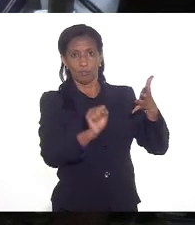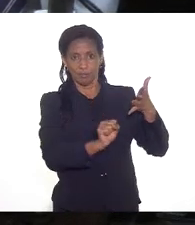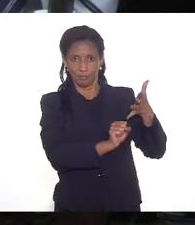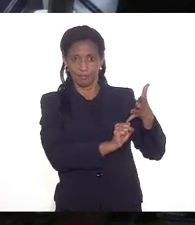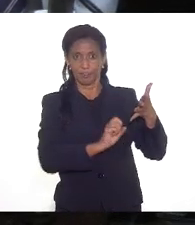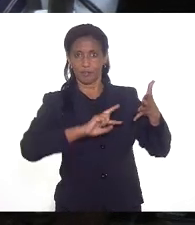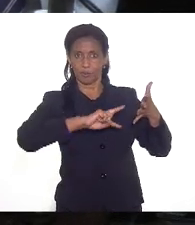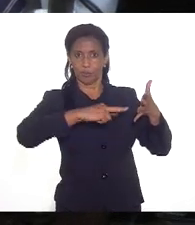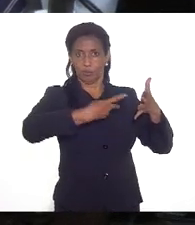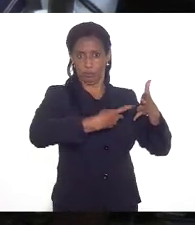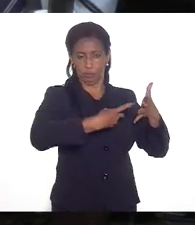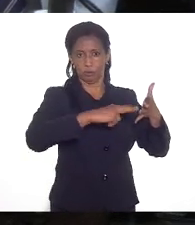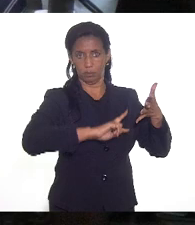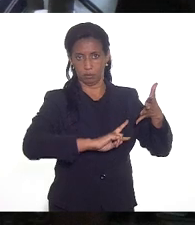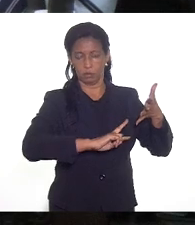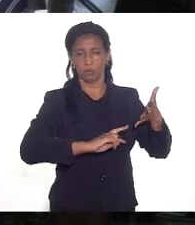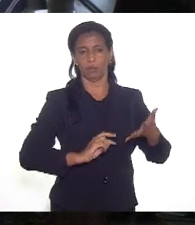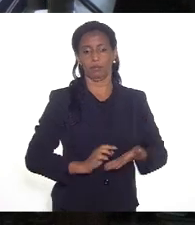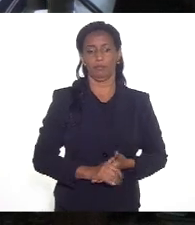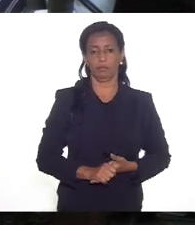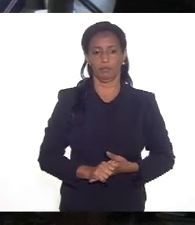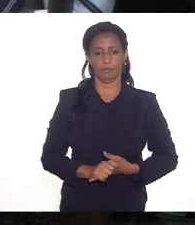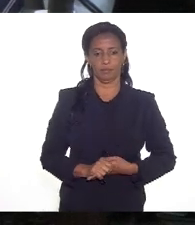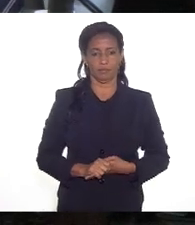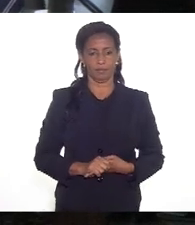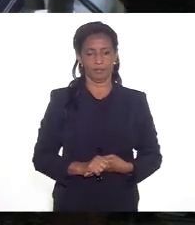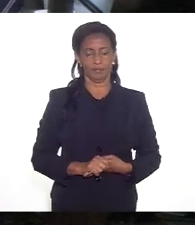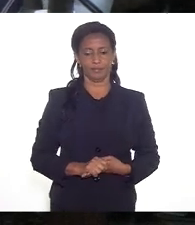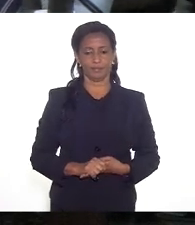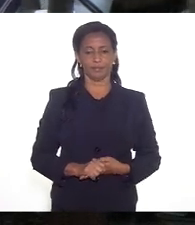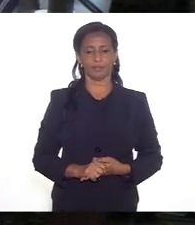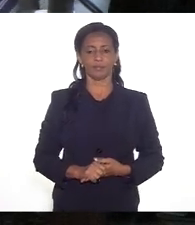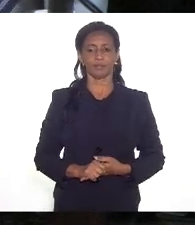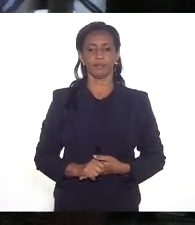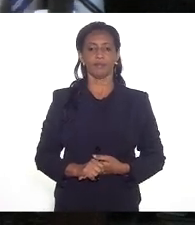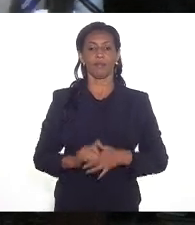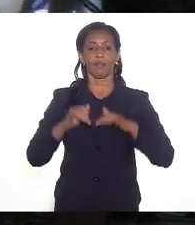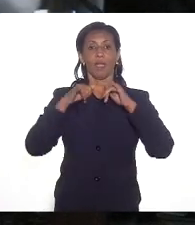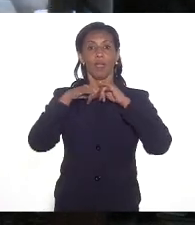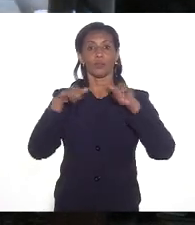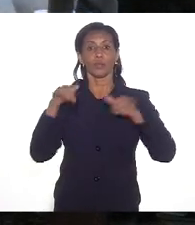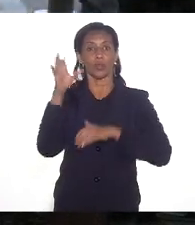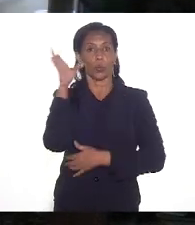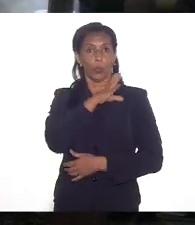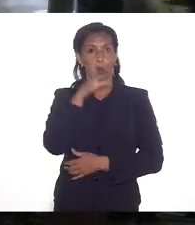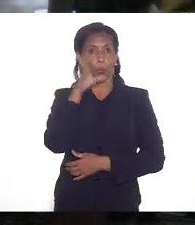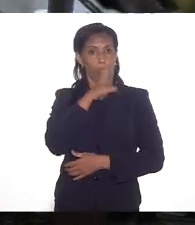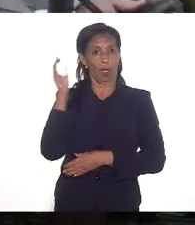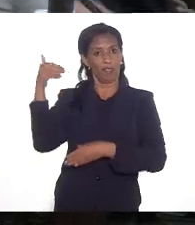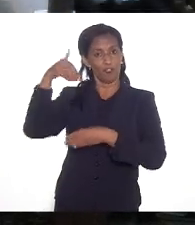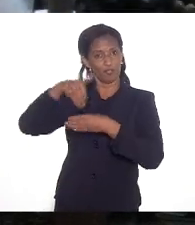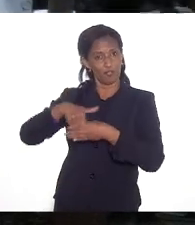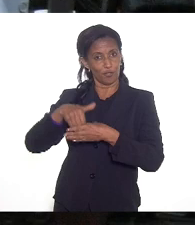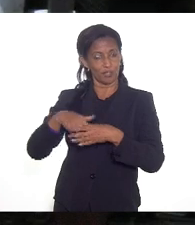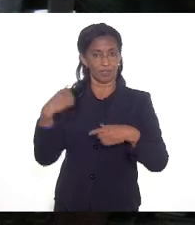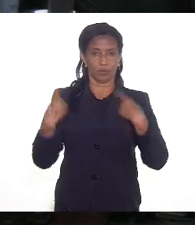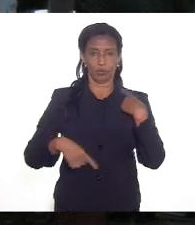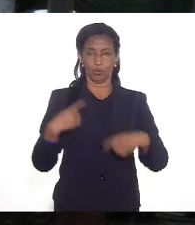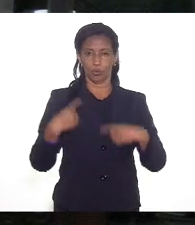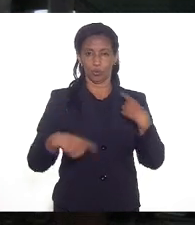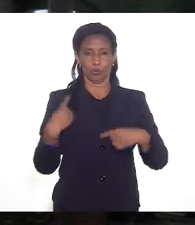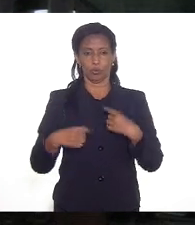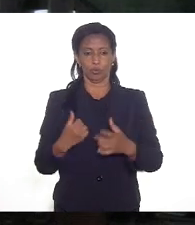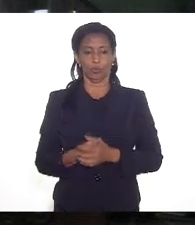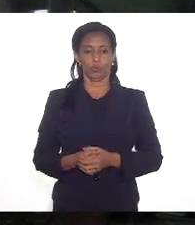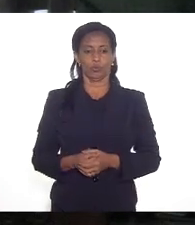bom então vamos a votar e vamos voltar a sua homenagem anuncia regime de urgência em votação em discussão única